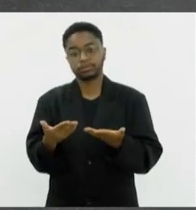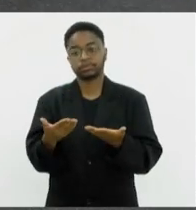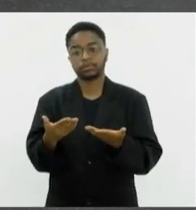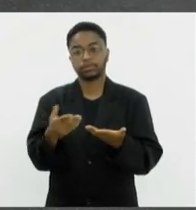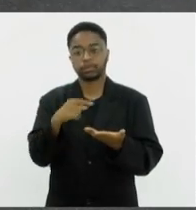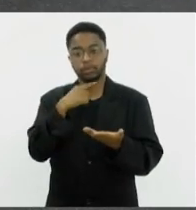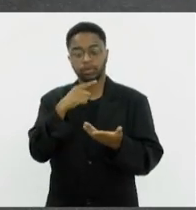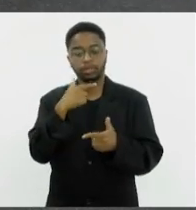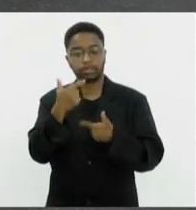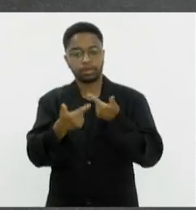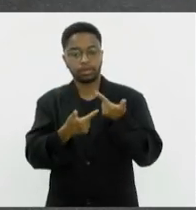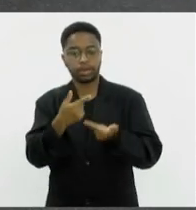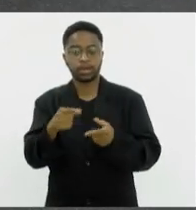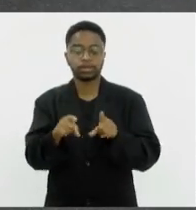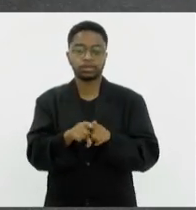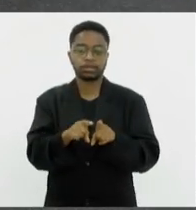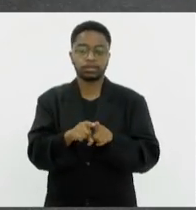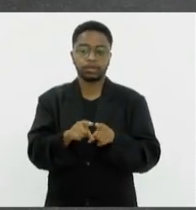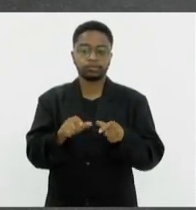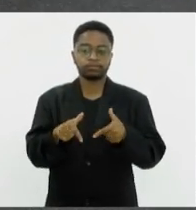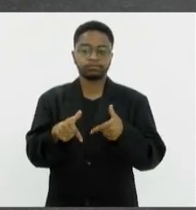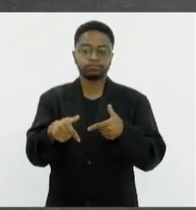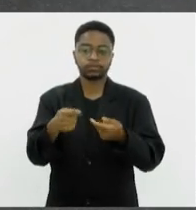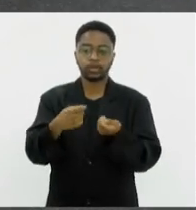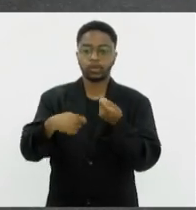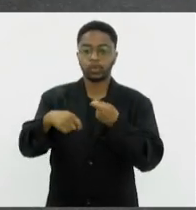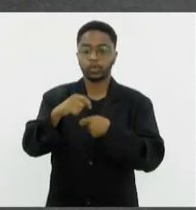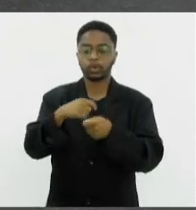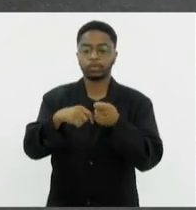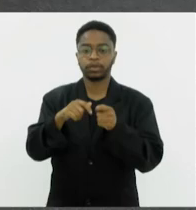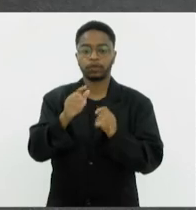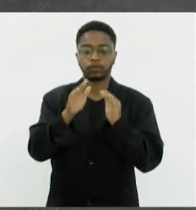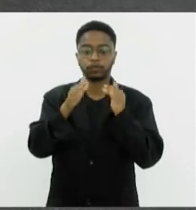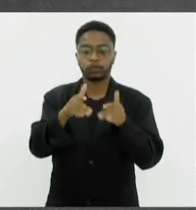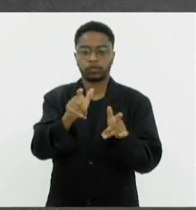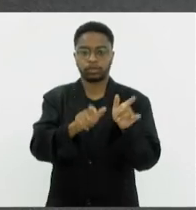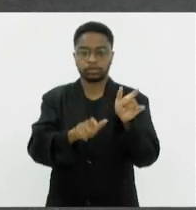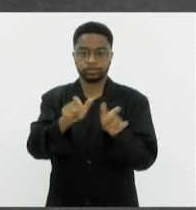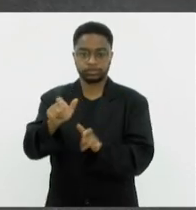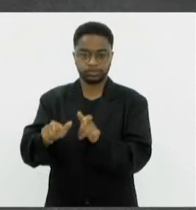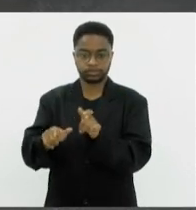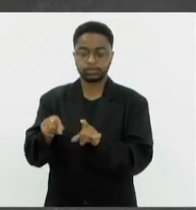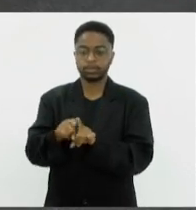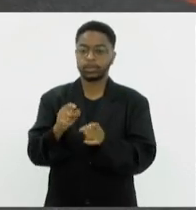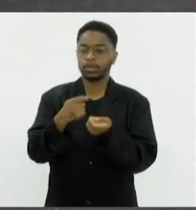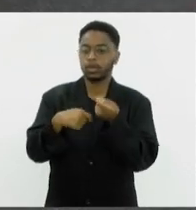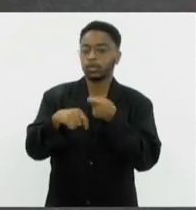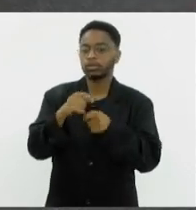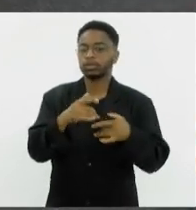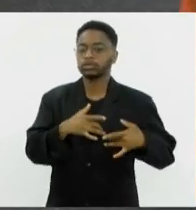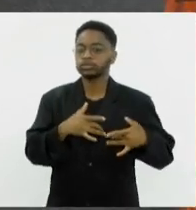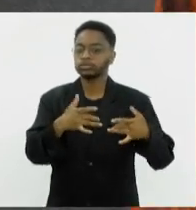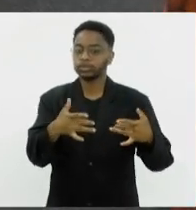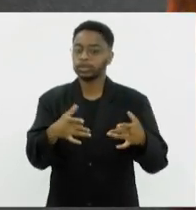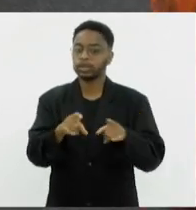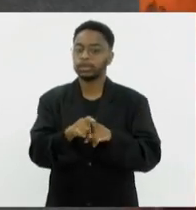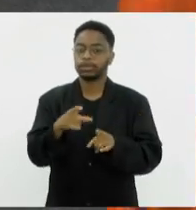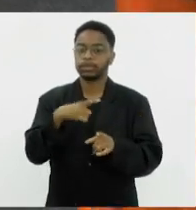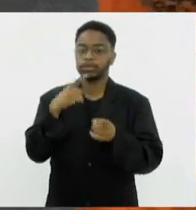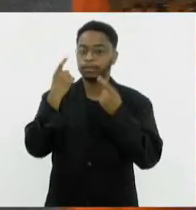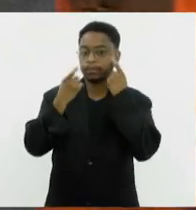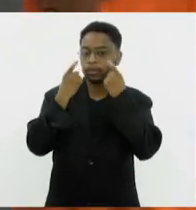e também de realizar uma economia das pessoas, uma economia que seja solidária, que se